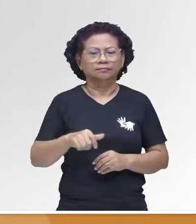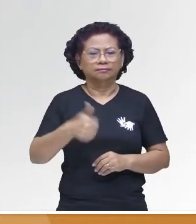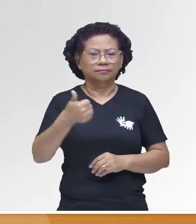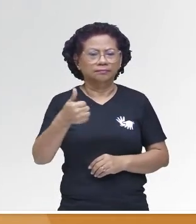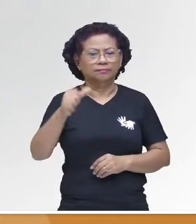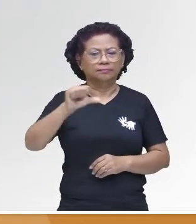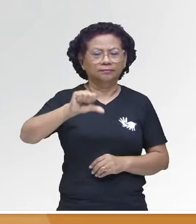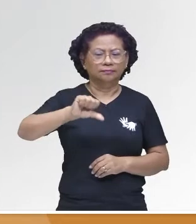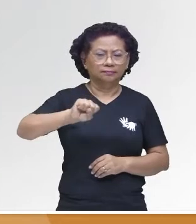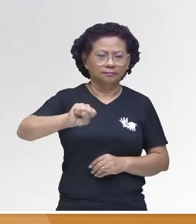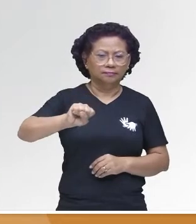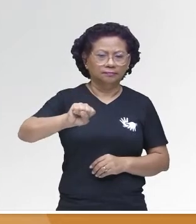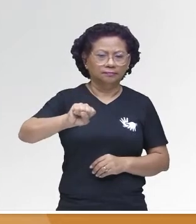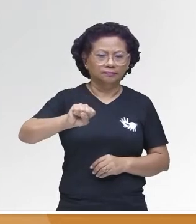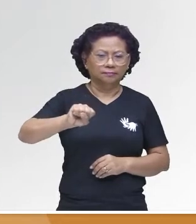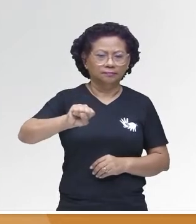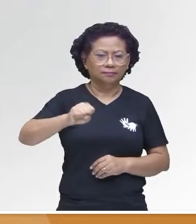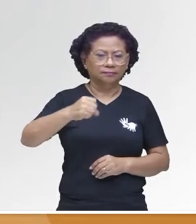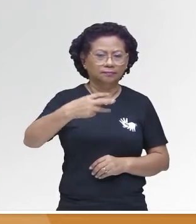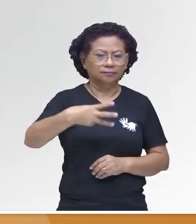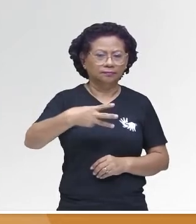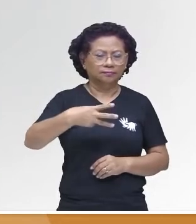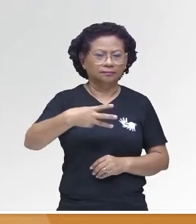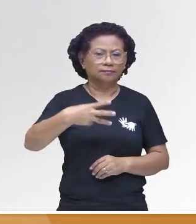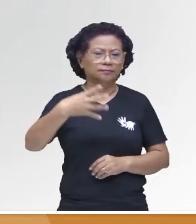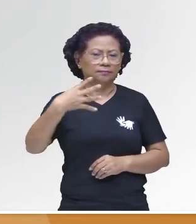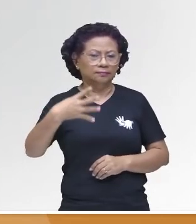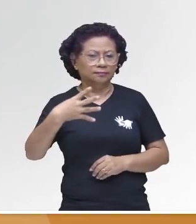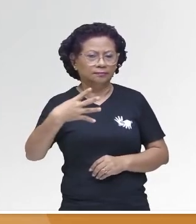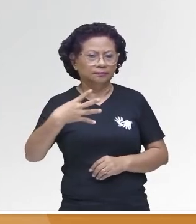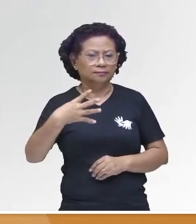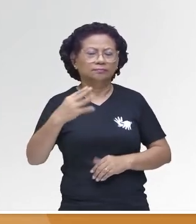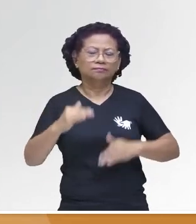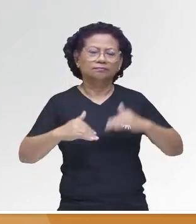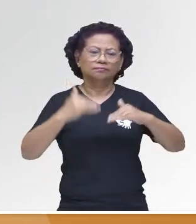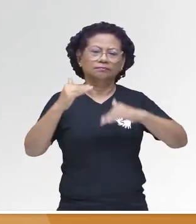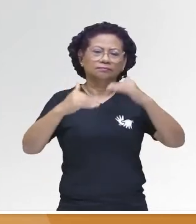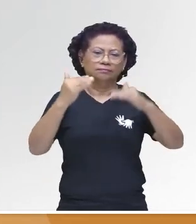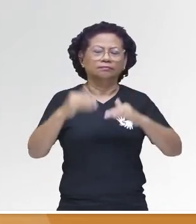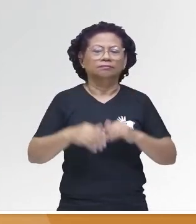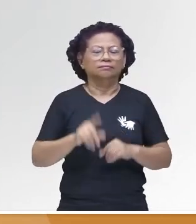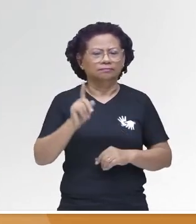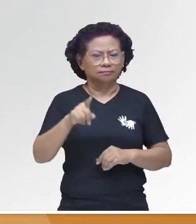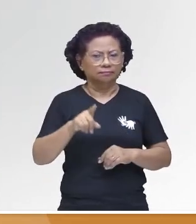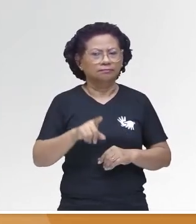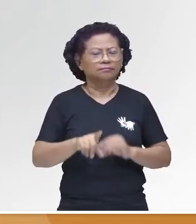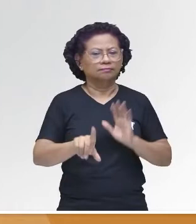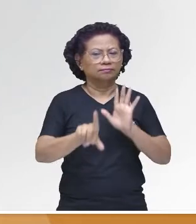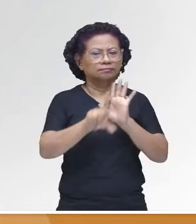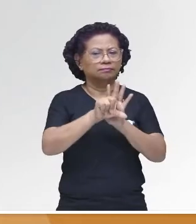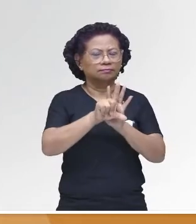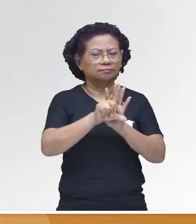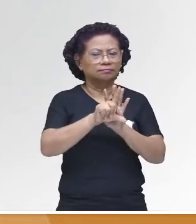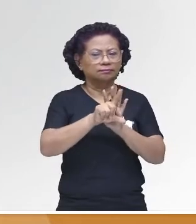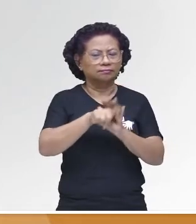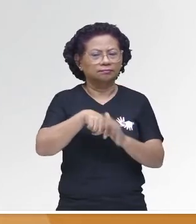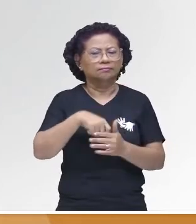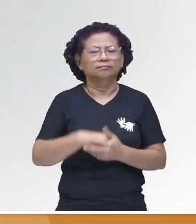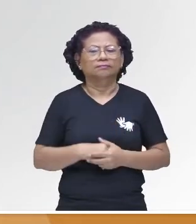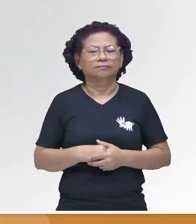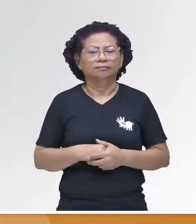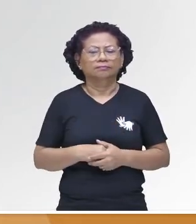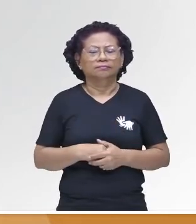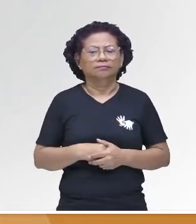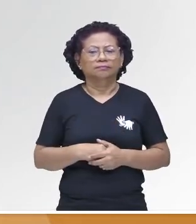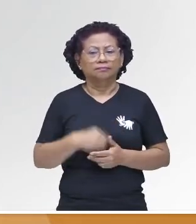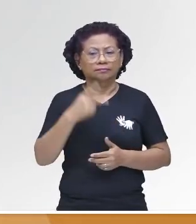províncias. Senhores, esse aqui é um instrumento, é uma lei, é uma determinação que vai dar mais liberdade